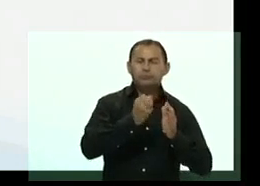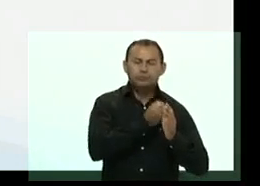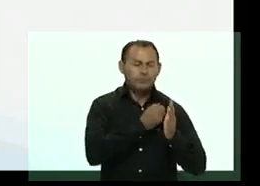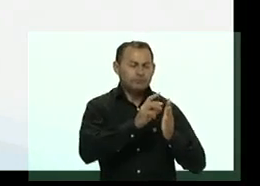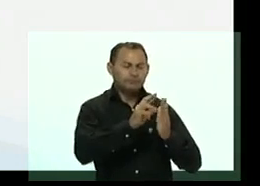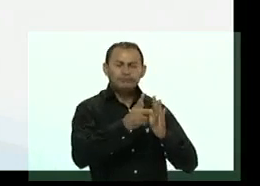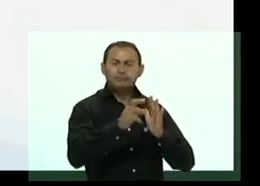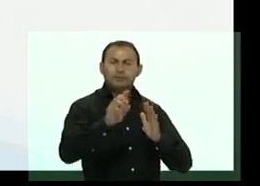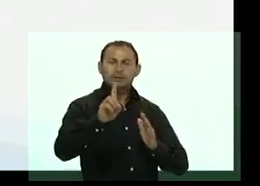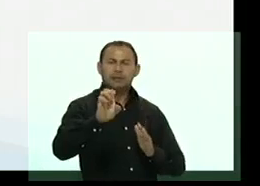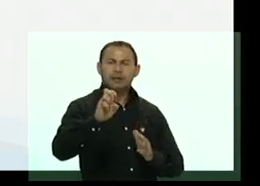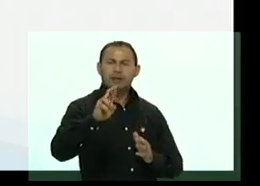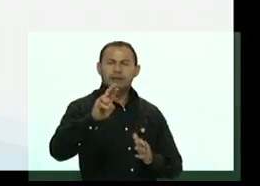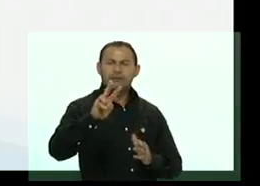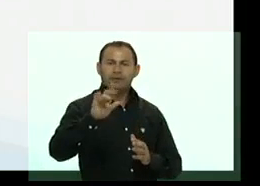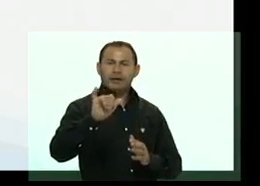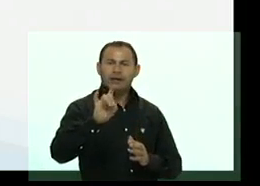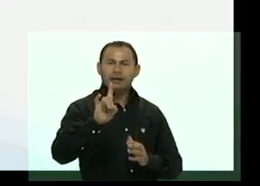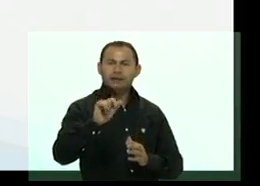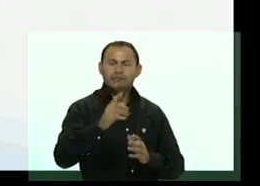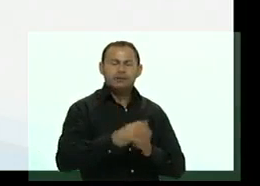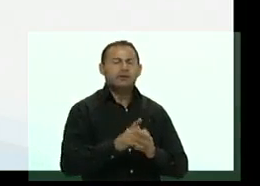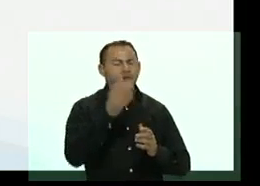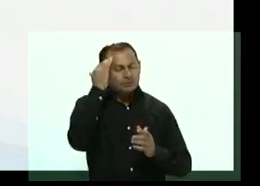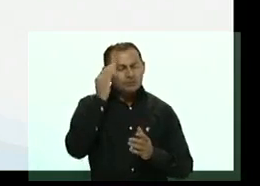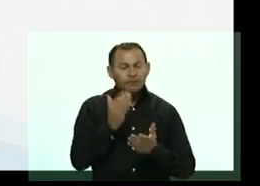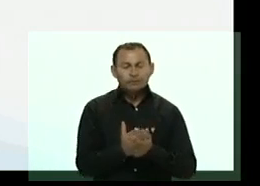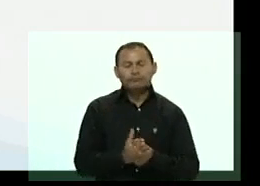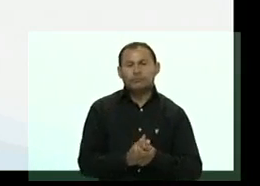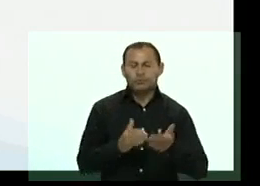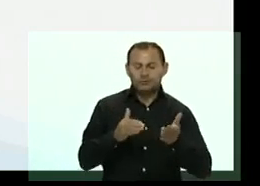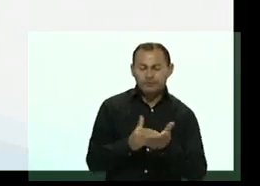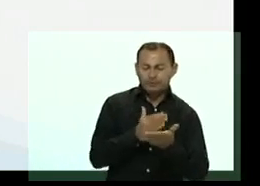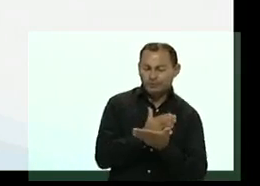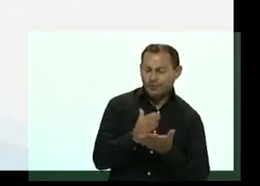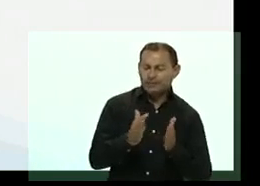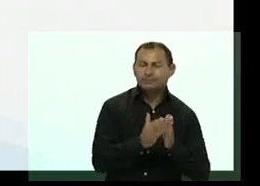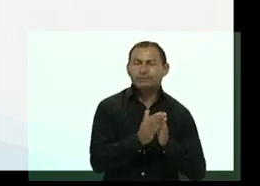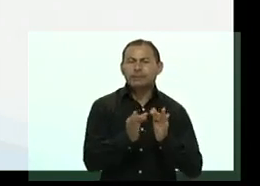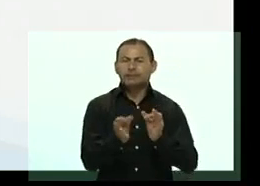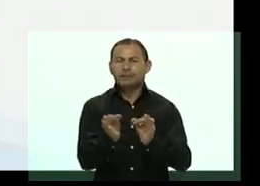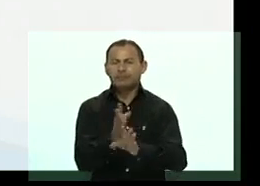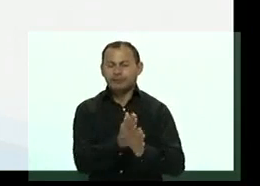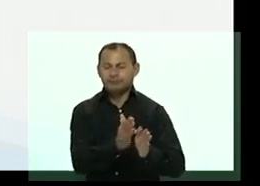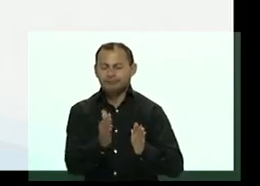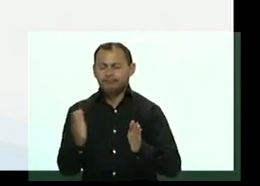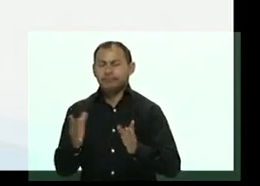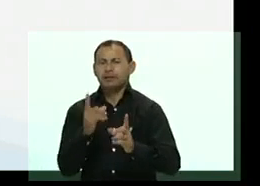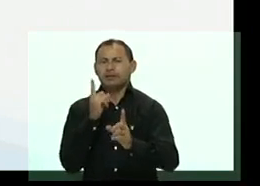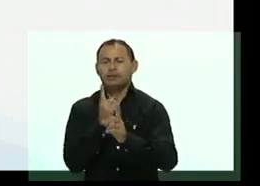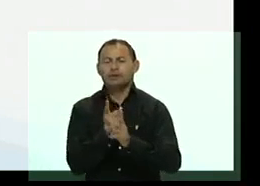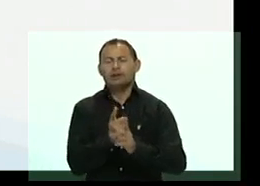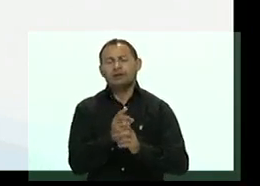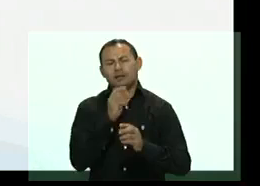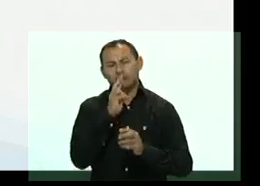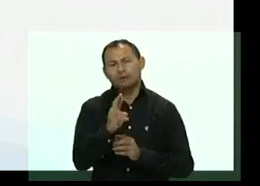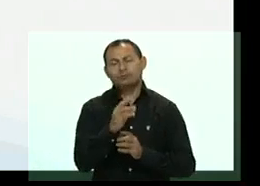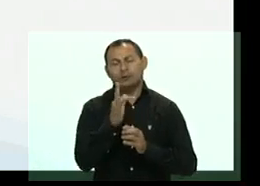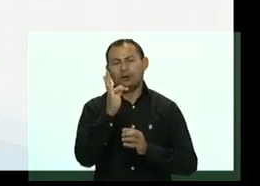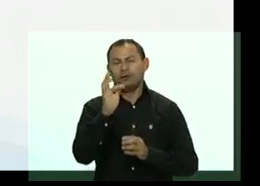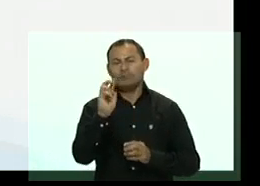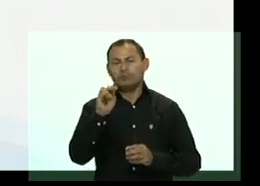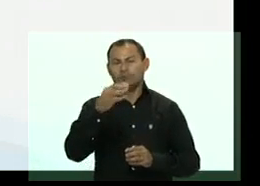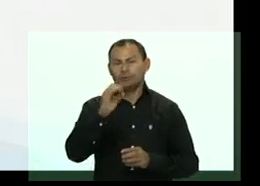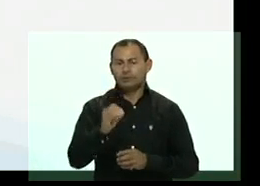ao quê? Associada a essa ideia de limite, que foi o que eu acabei de falar, é possível sim encontrar a derivada de uma função